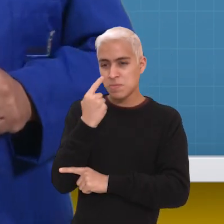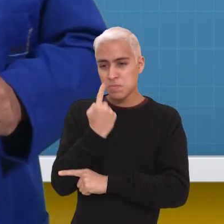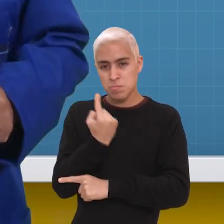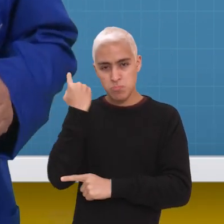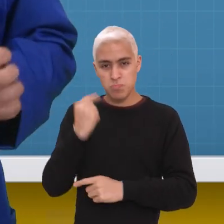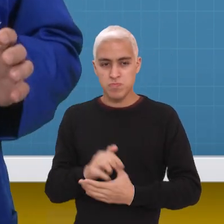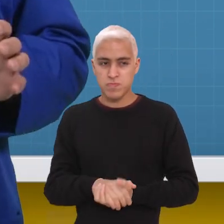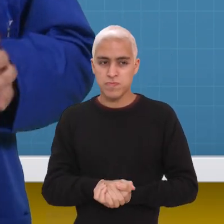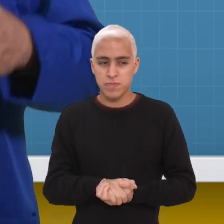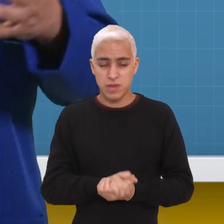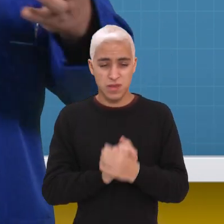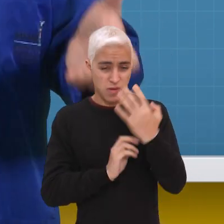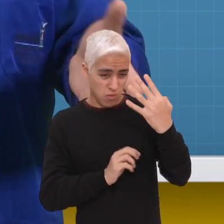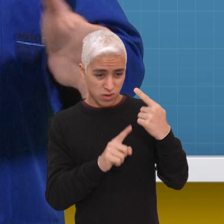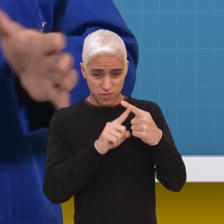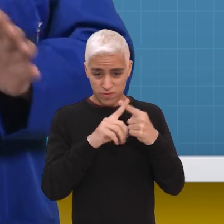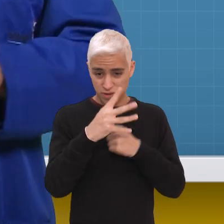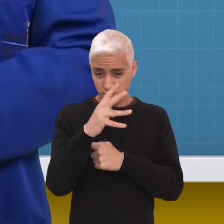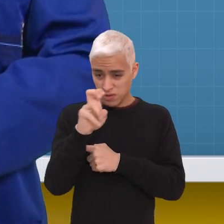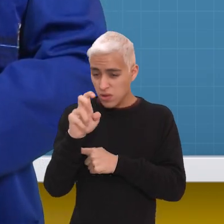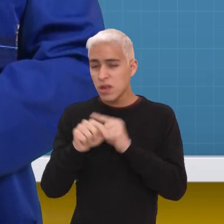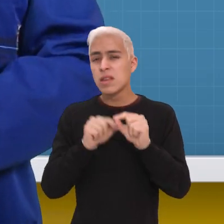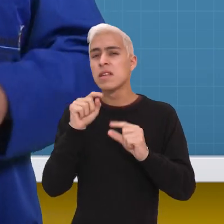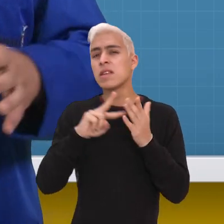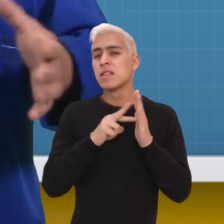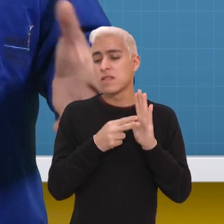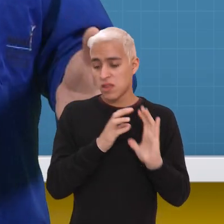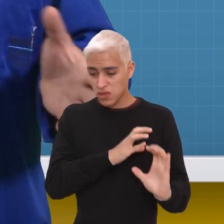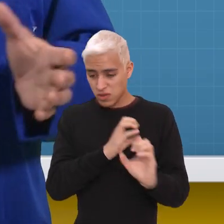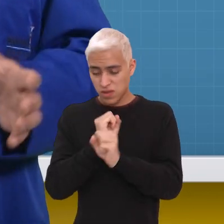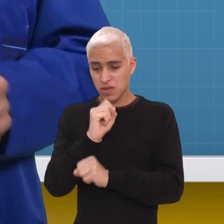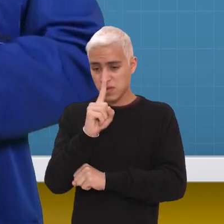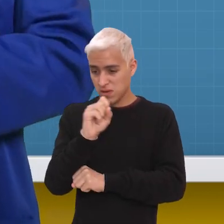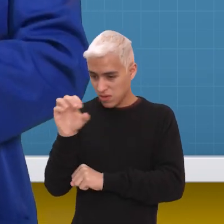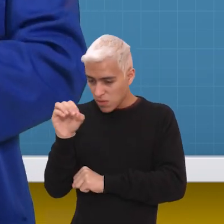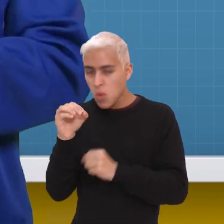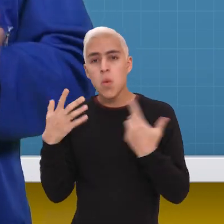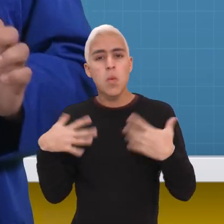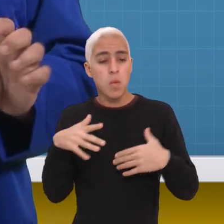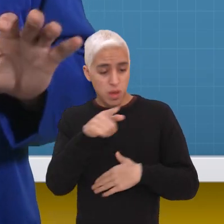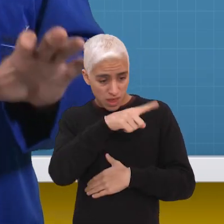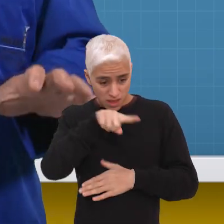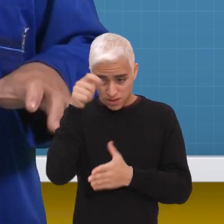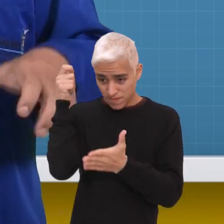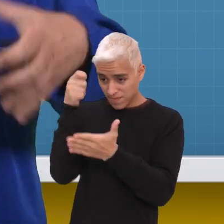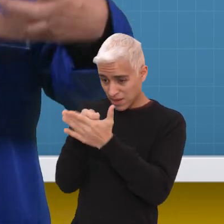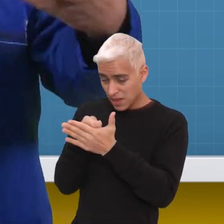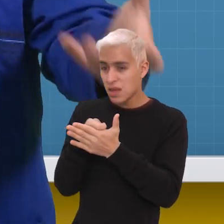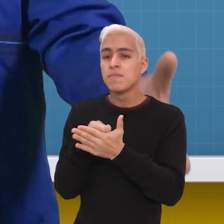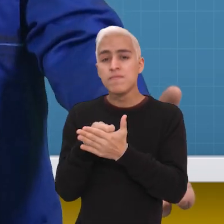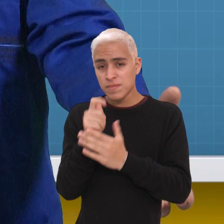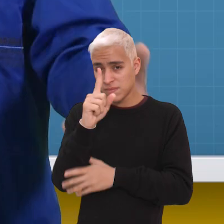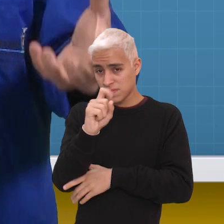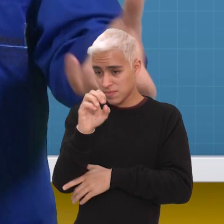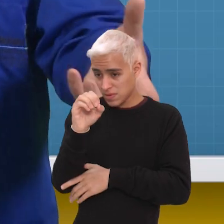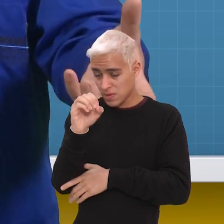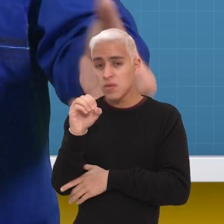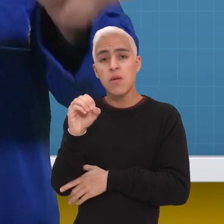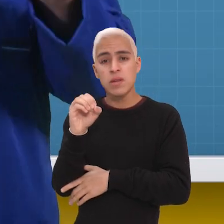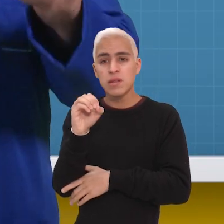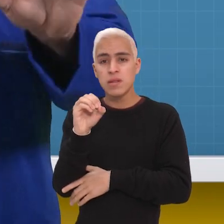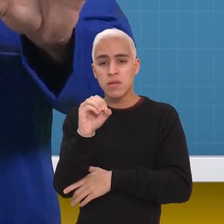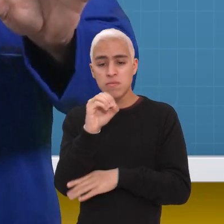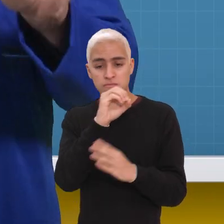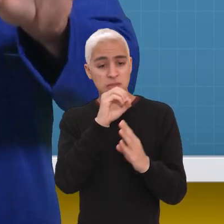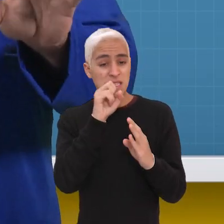45. 4 vezes 45 significa o total de 180. Ou seja, eles gastariam